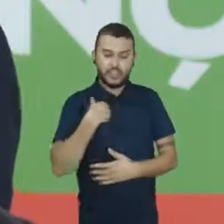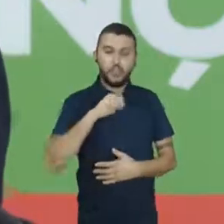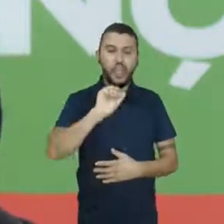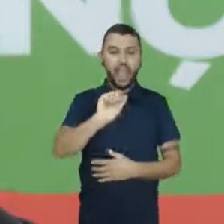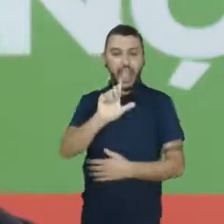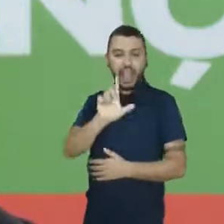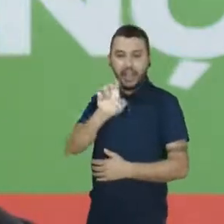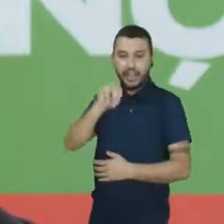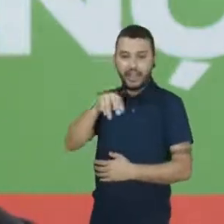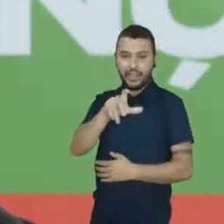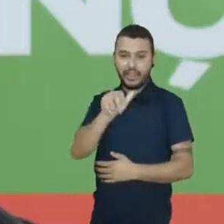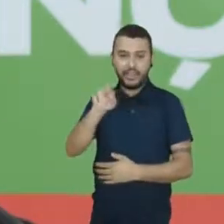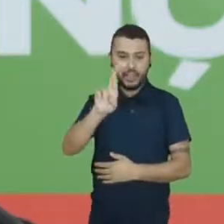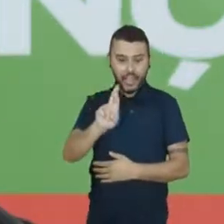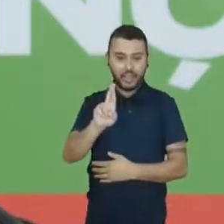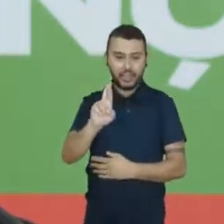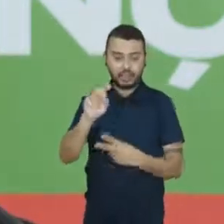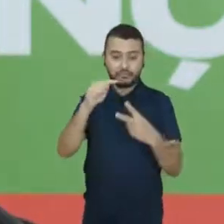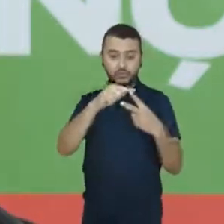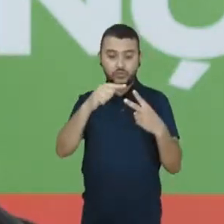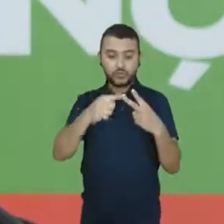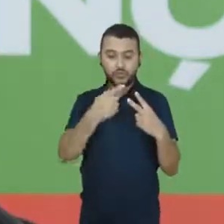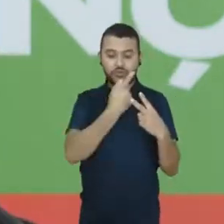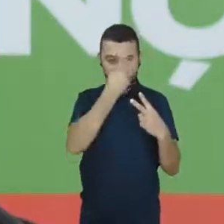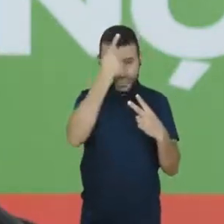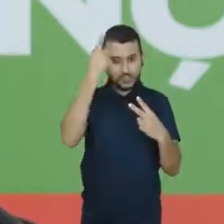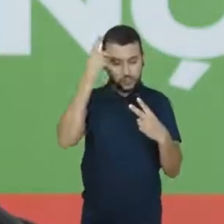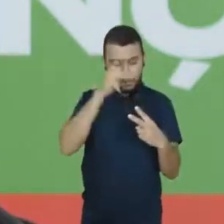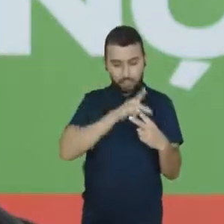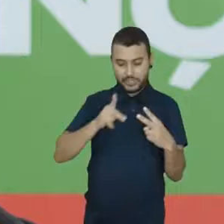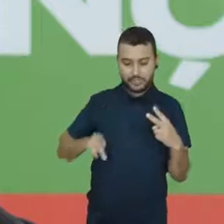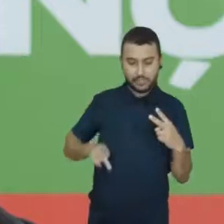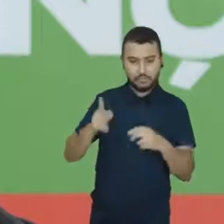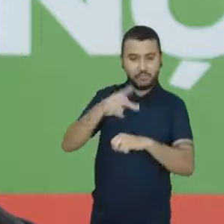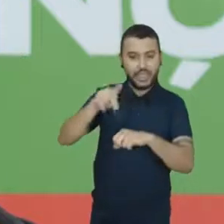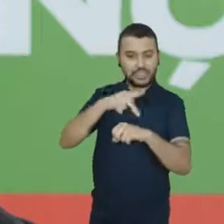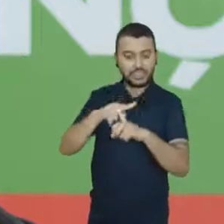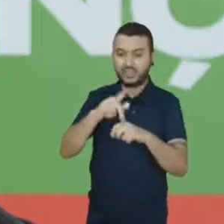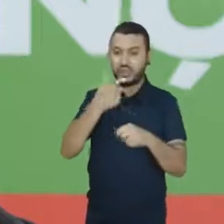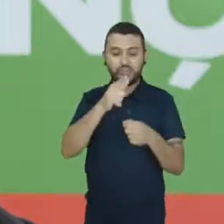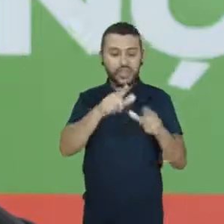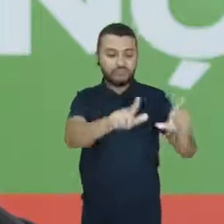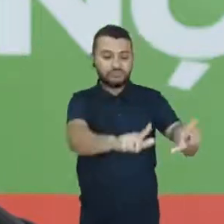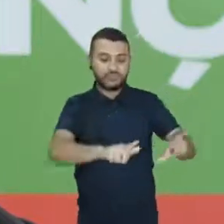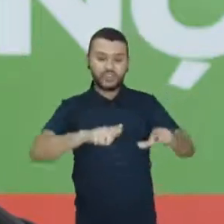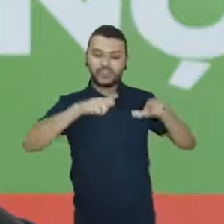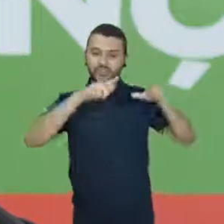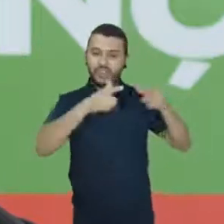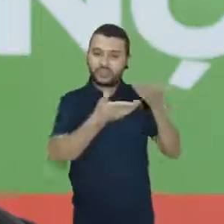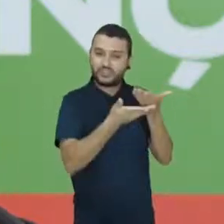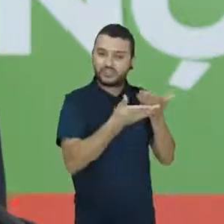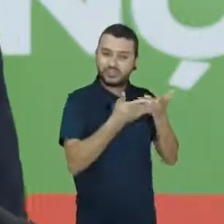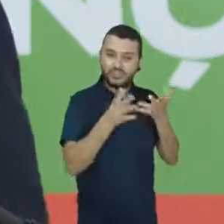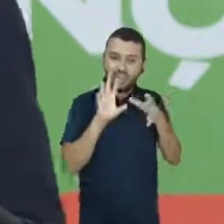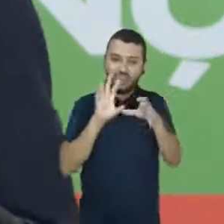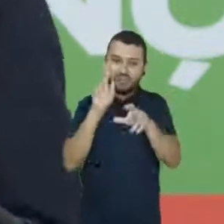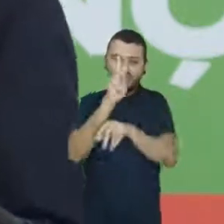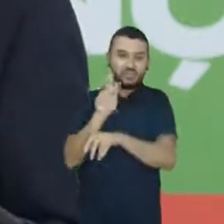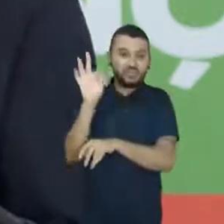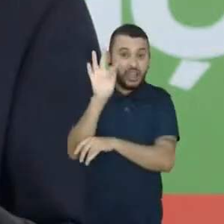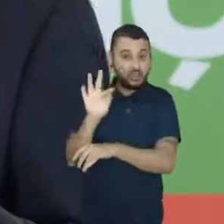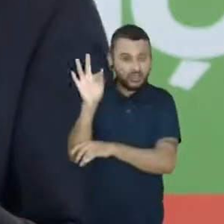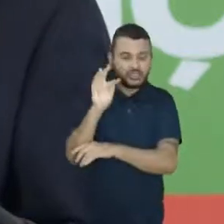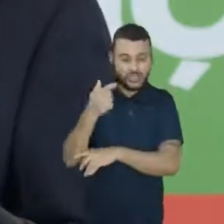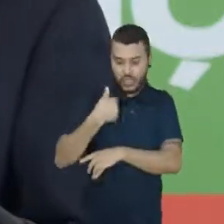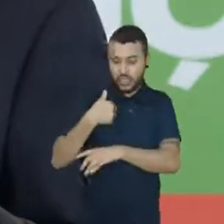duas pessoas que governamos esse país sem ter diploma universitário. Ele, como um grande empresário, e eu, um